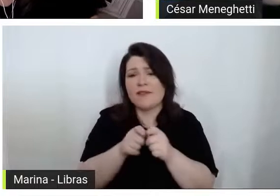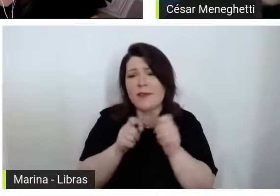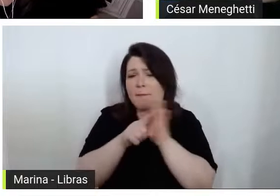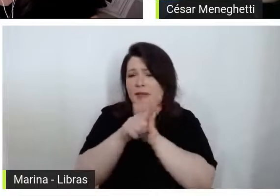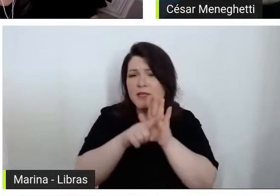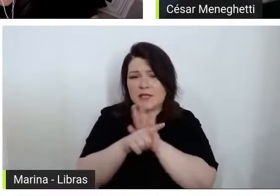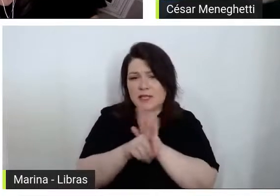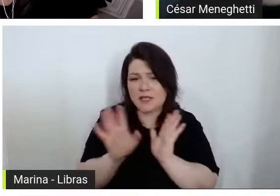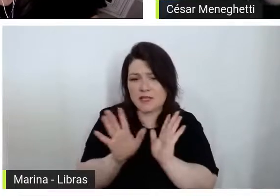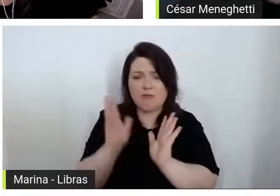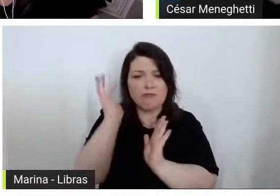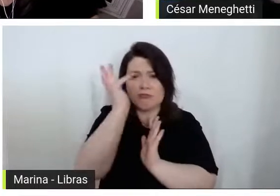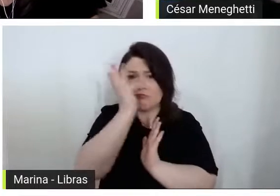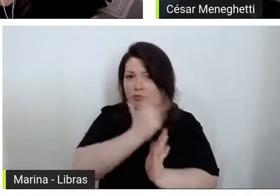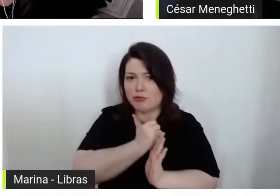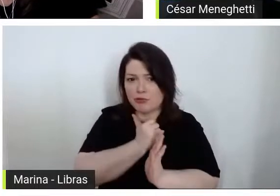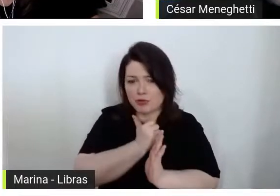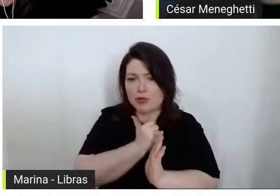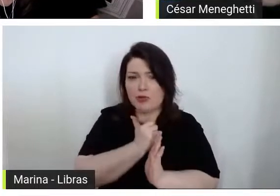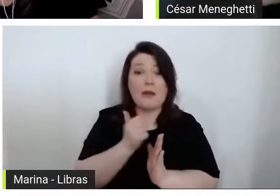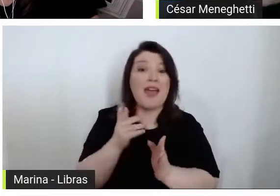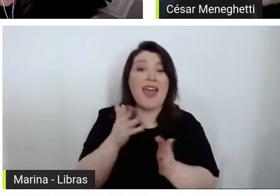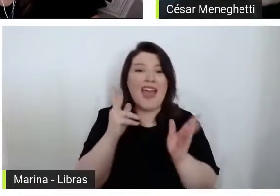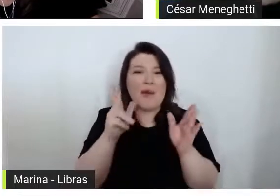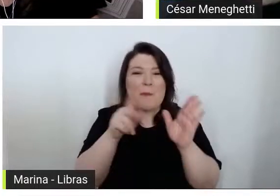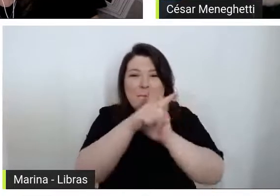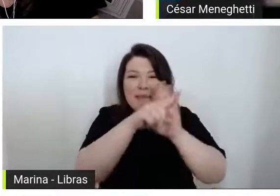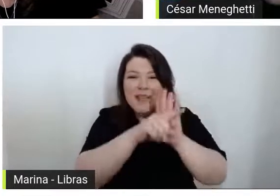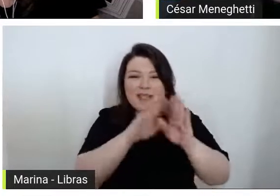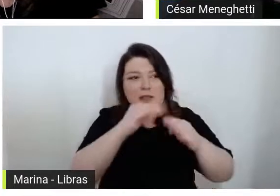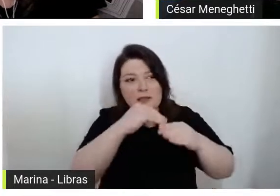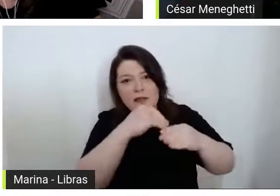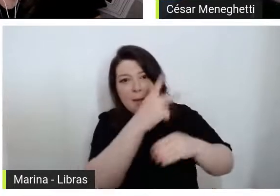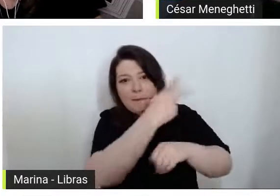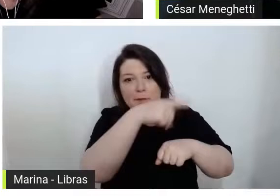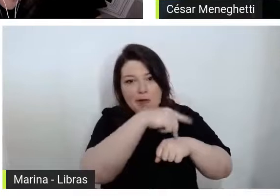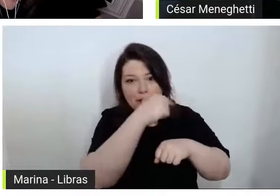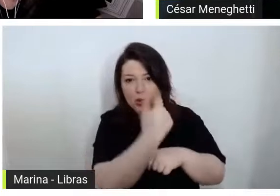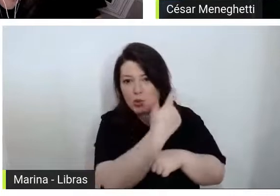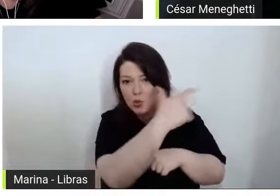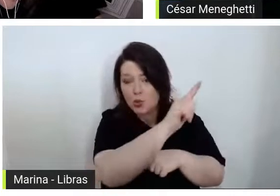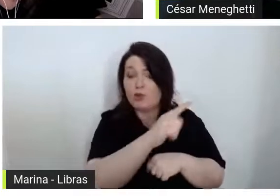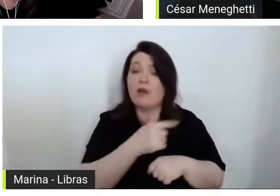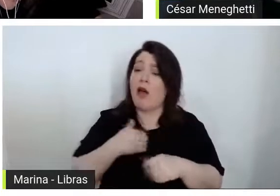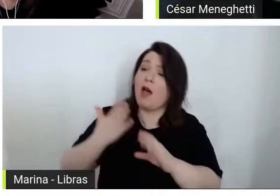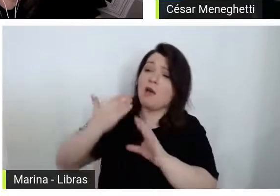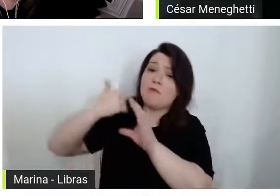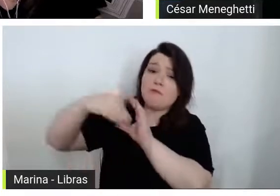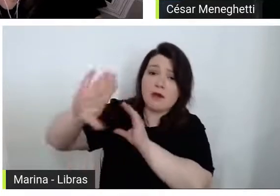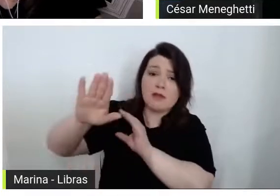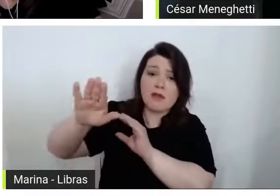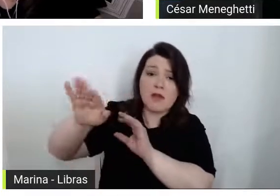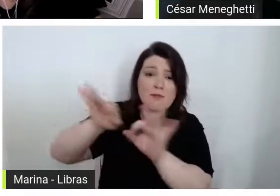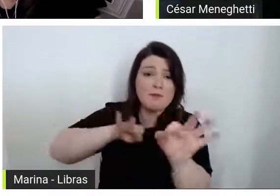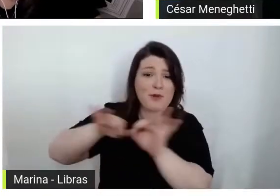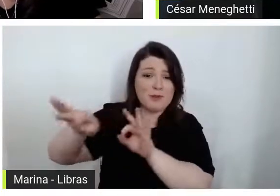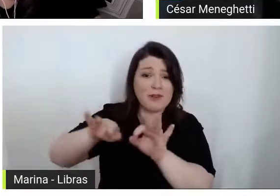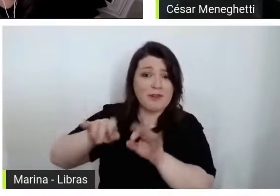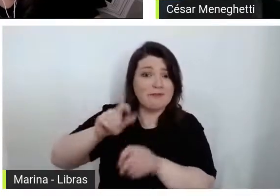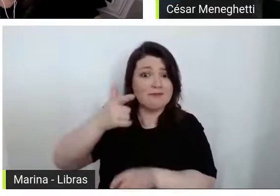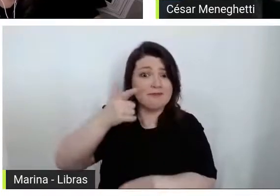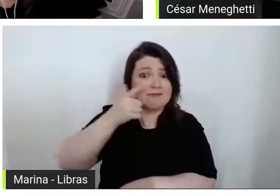né? Fazer uma pesquisa no exterior, ou uma amostra no exterior. Aí eu mandei esse projeto e ganhei. Eles